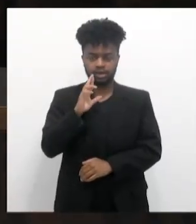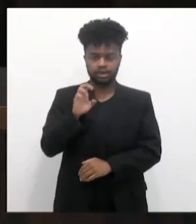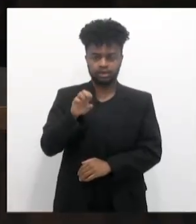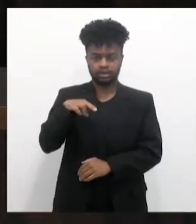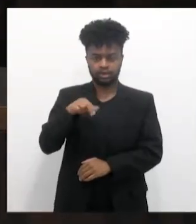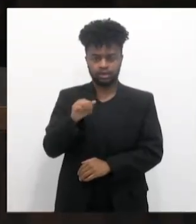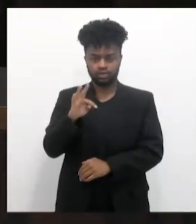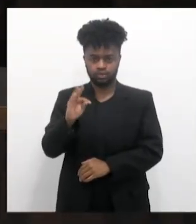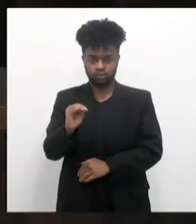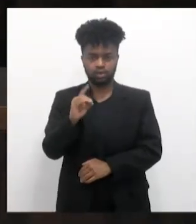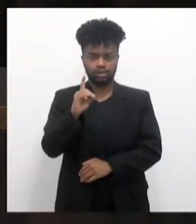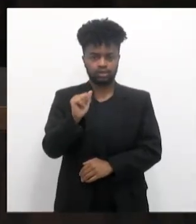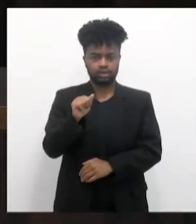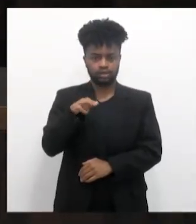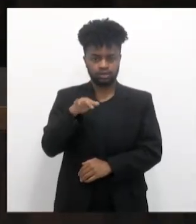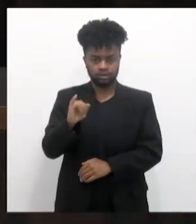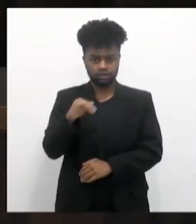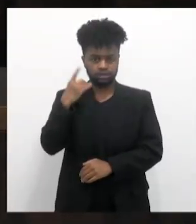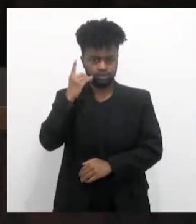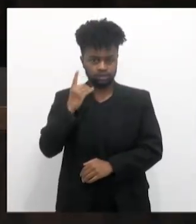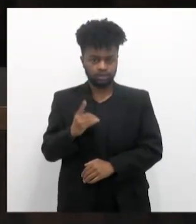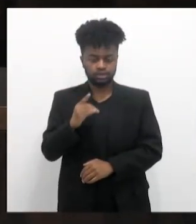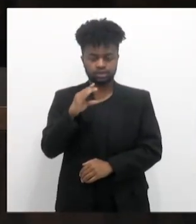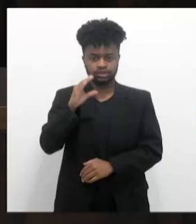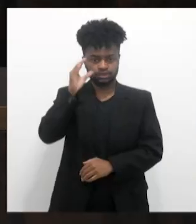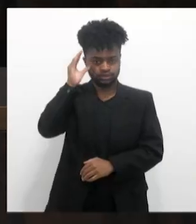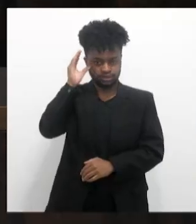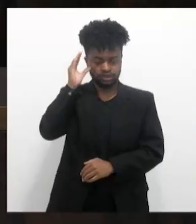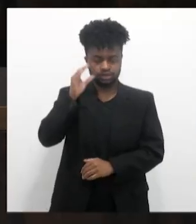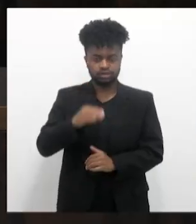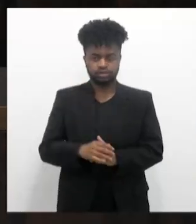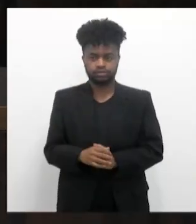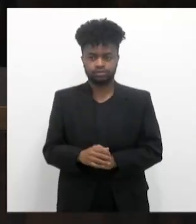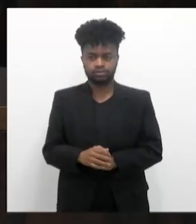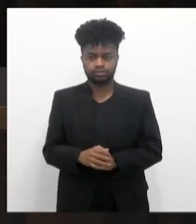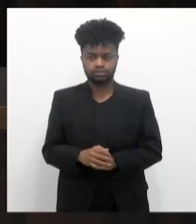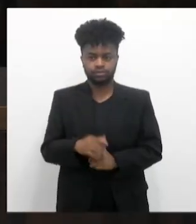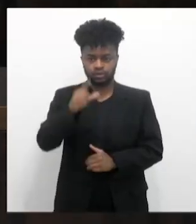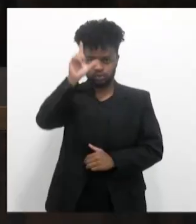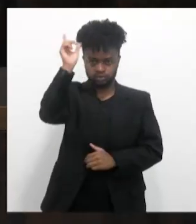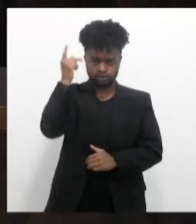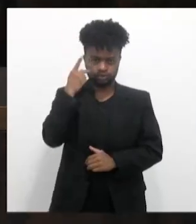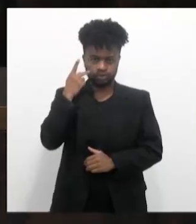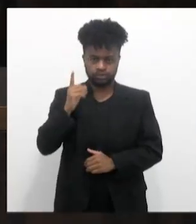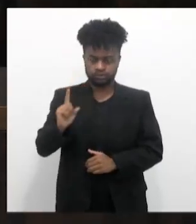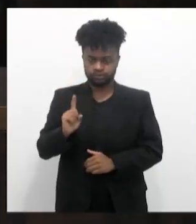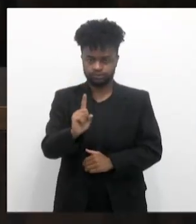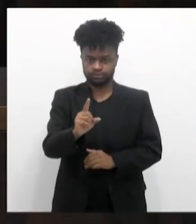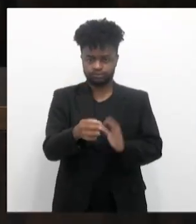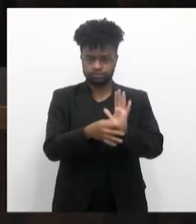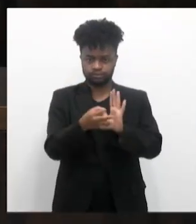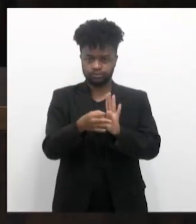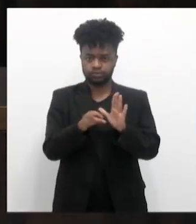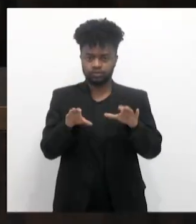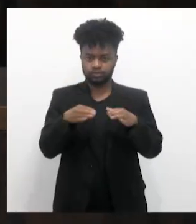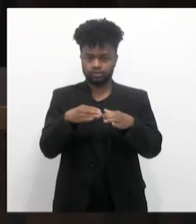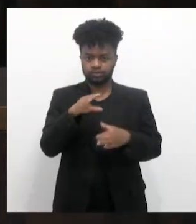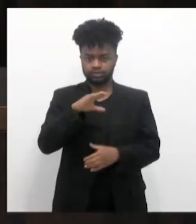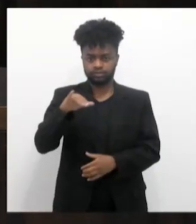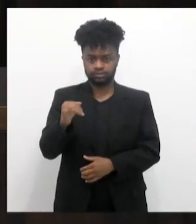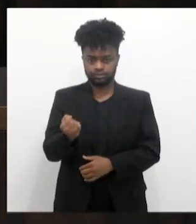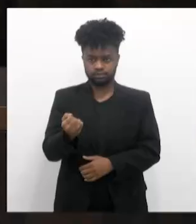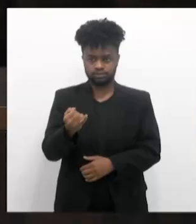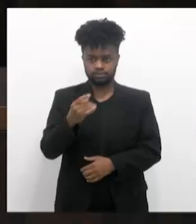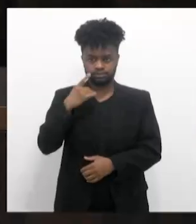Machado, Dani Monteiro, Dani Balbi, Célia Jordão e Luiz Paulo. Para emitir parecer pela Comissão de Constituição e